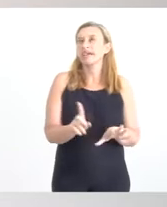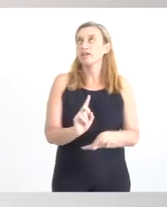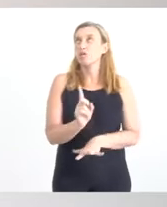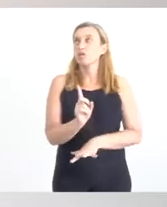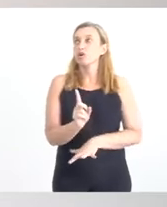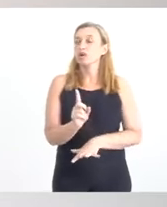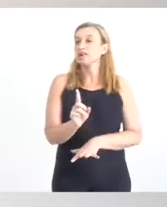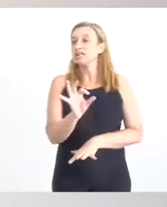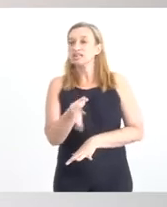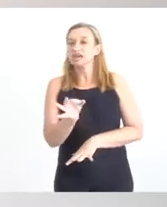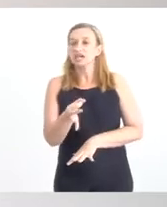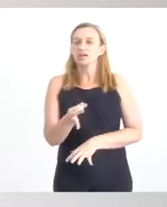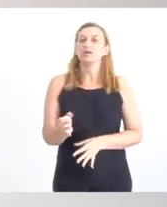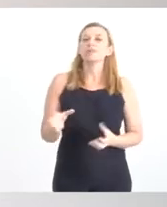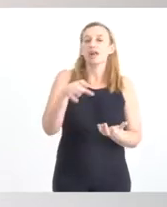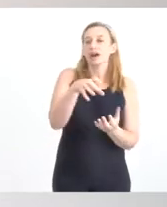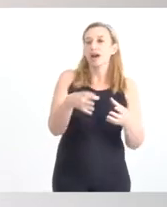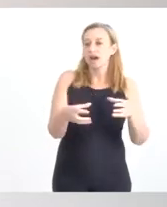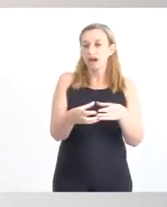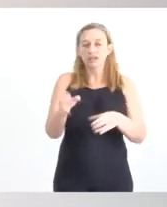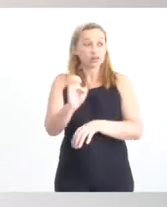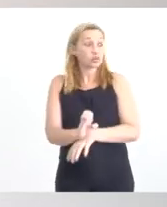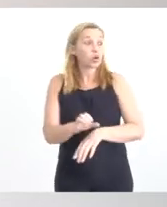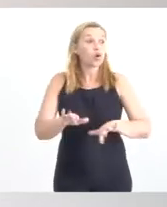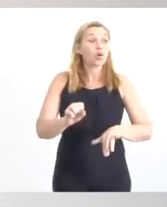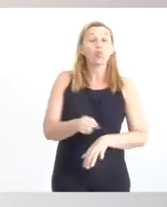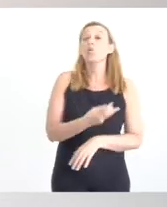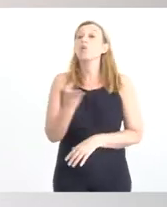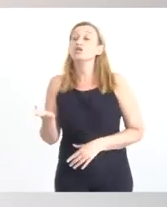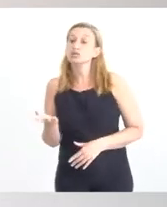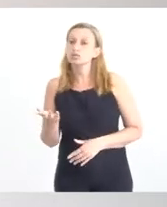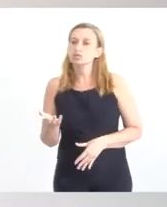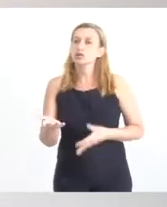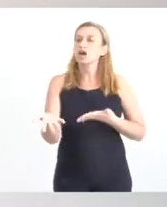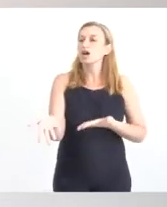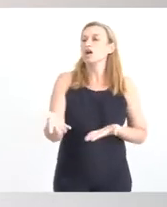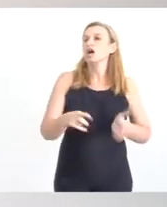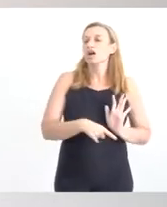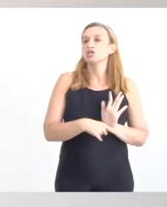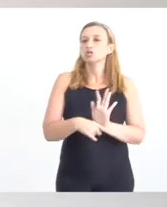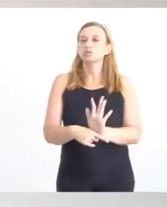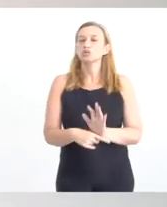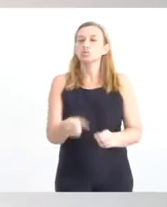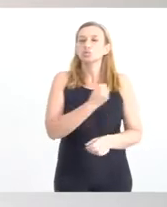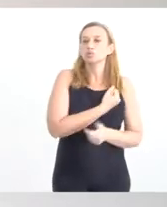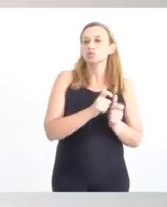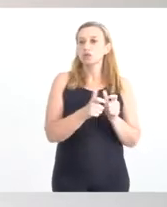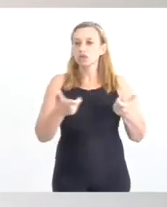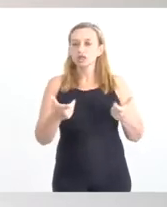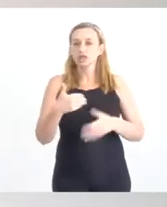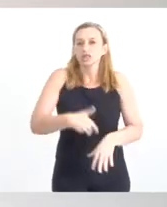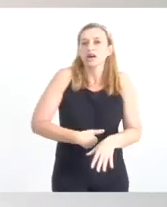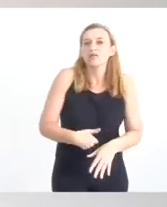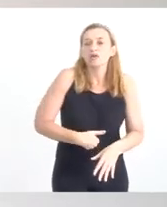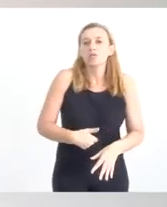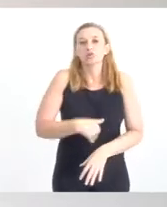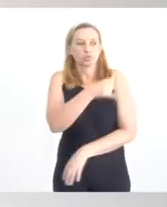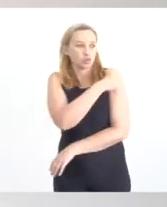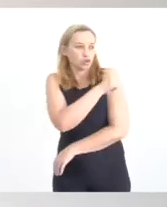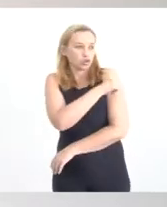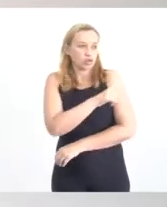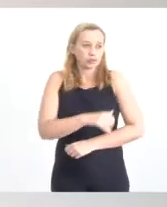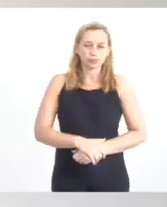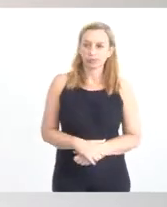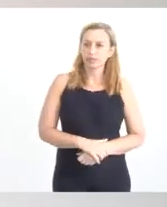totalmente garantido pela rede estadual quanto que isso colaborou para o aumento da fome no Rio de Janeiro